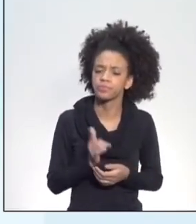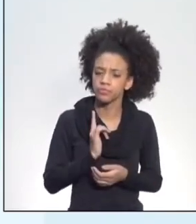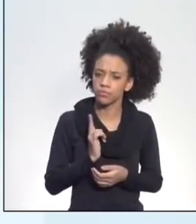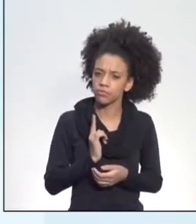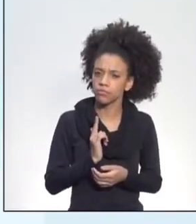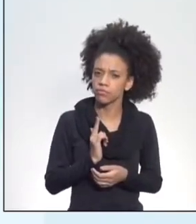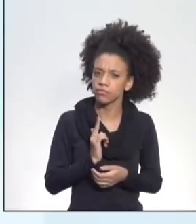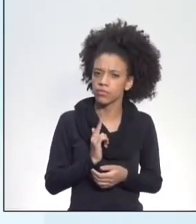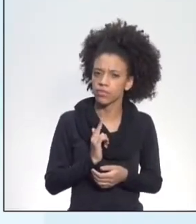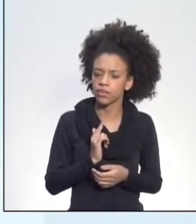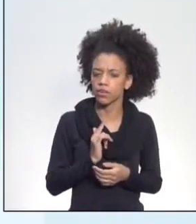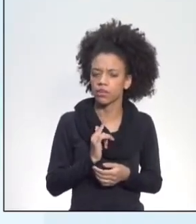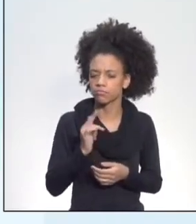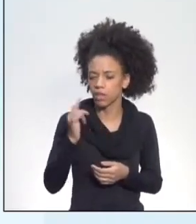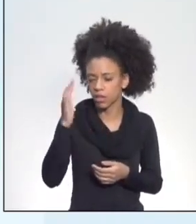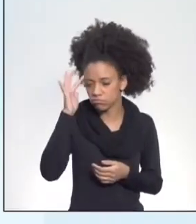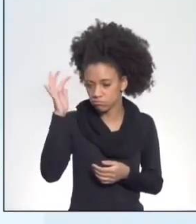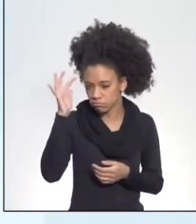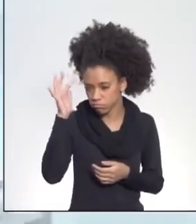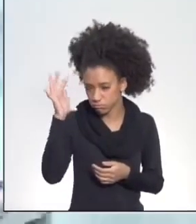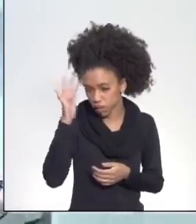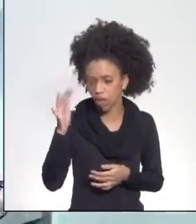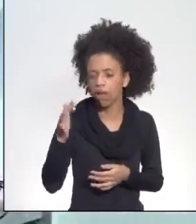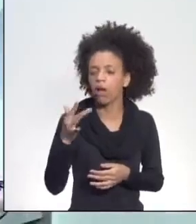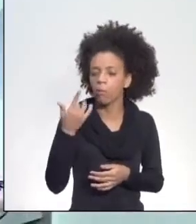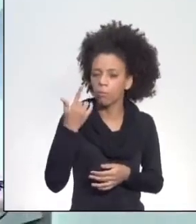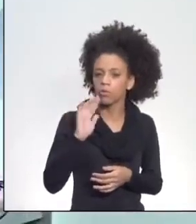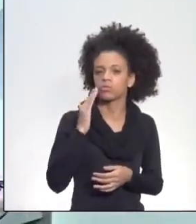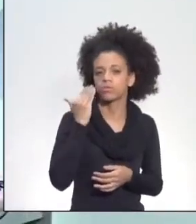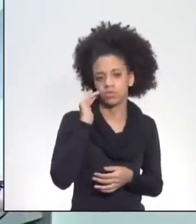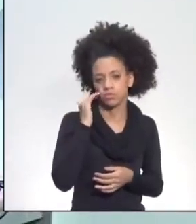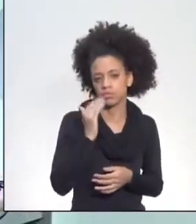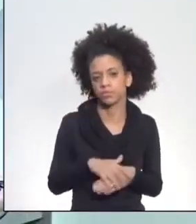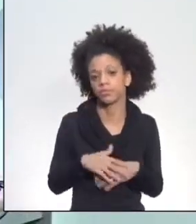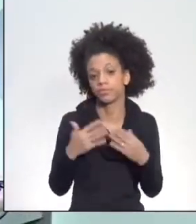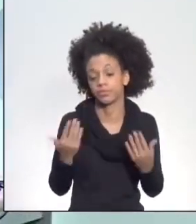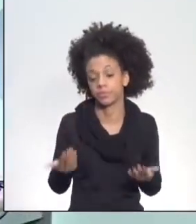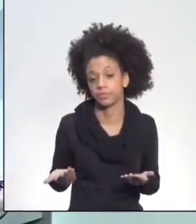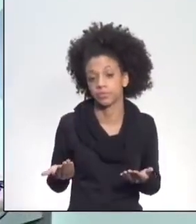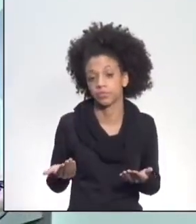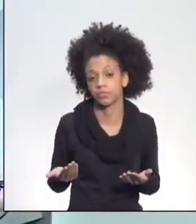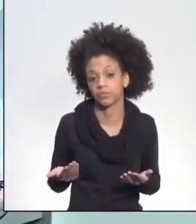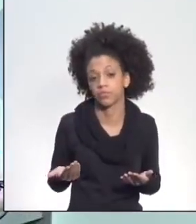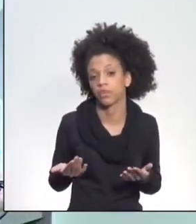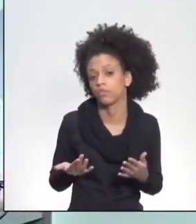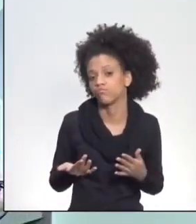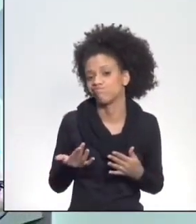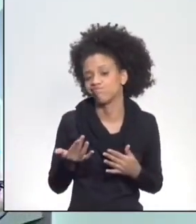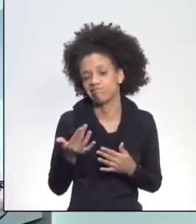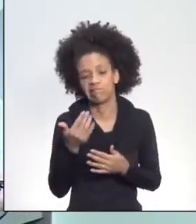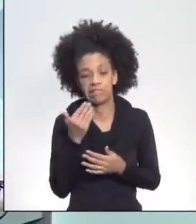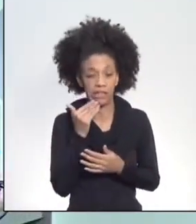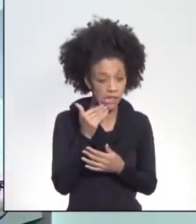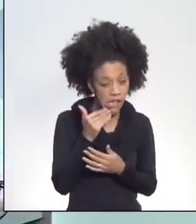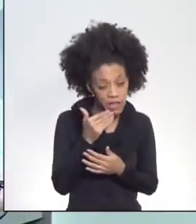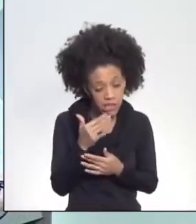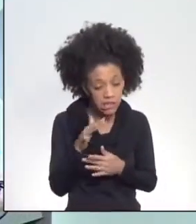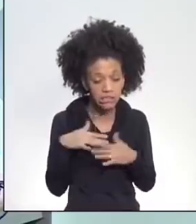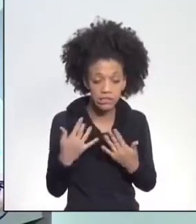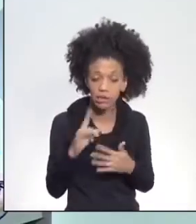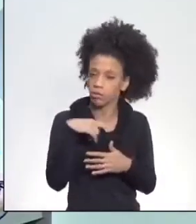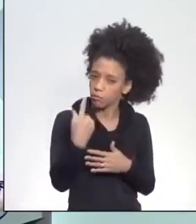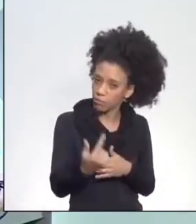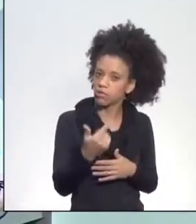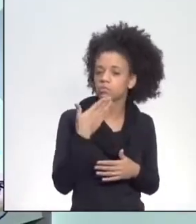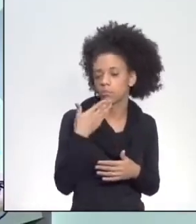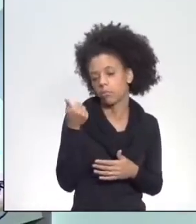esse parâmetro, né, para que a gente consiga entender, olha, aqui não funcionou muito legal, então, na próxima vez que eu for